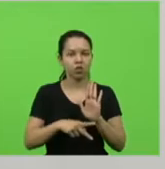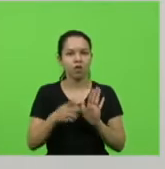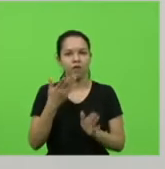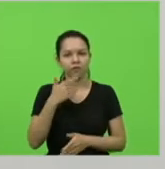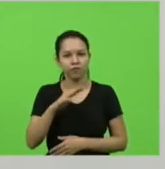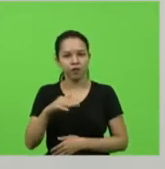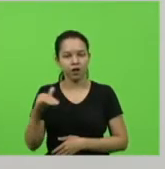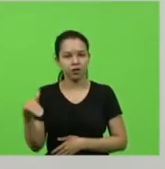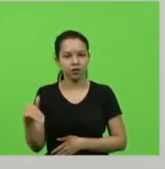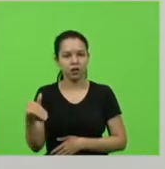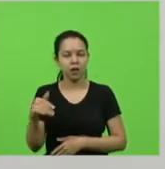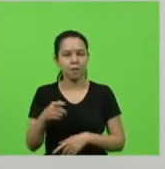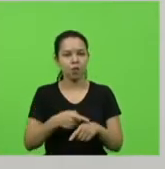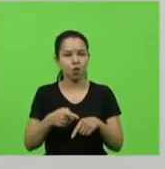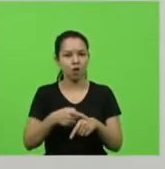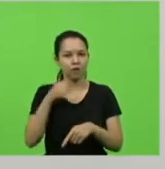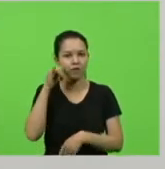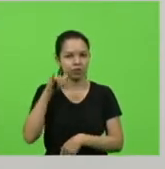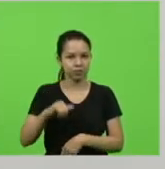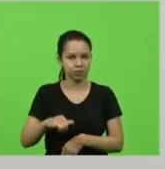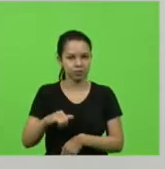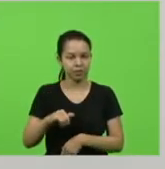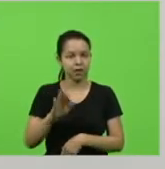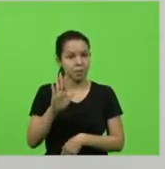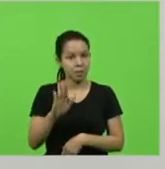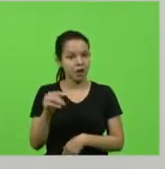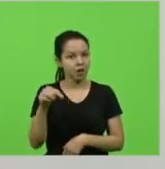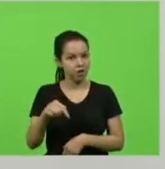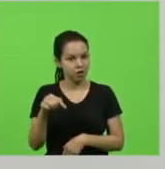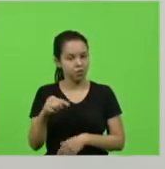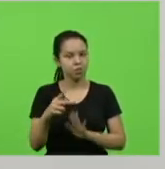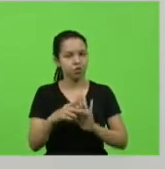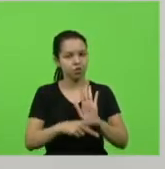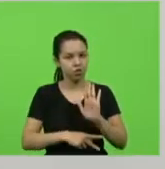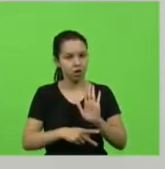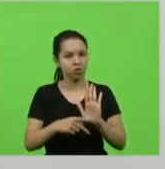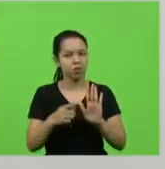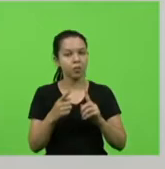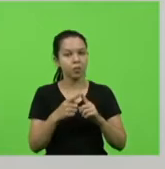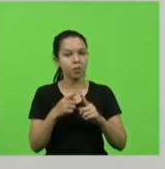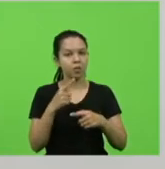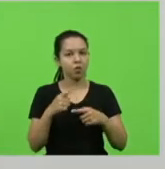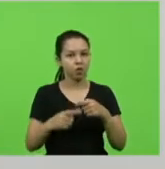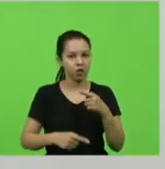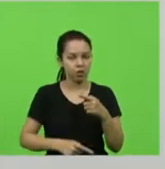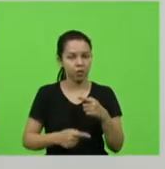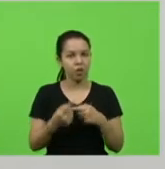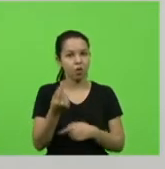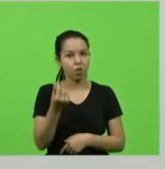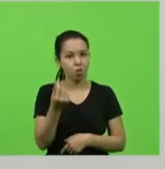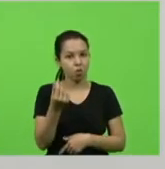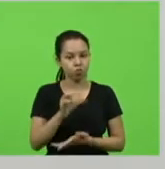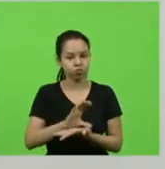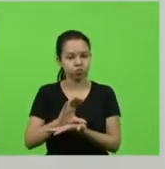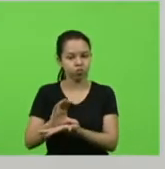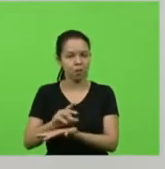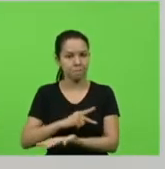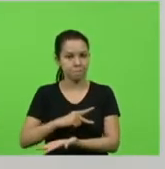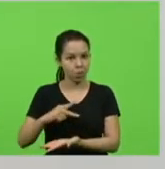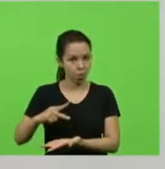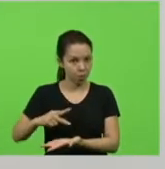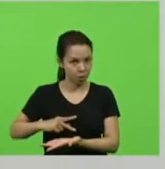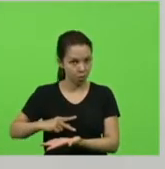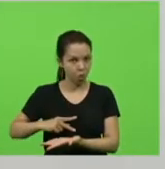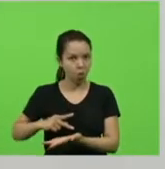tem 6 artigos e, muito simplificadamente, o primeiro proíbe a utilização de verba pública em eventos que promovam,